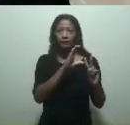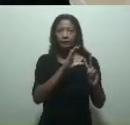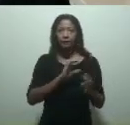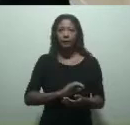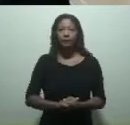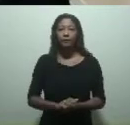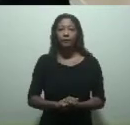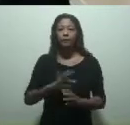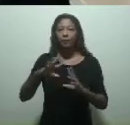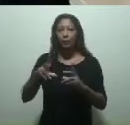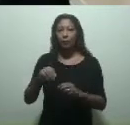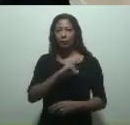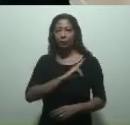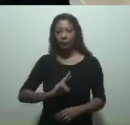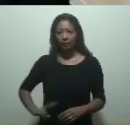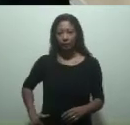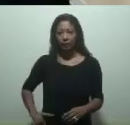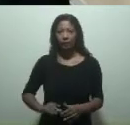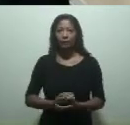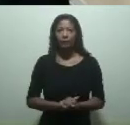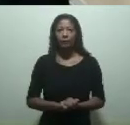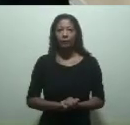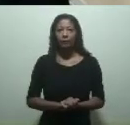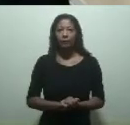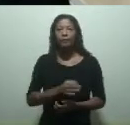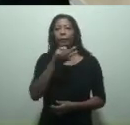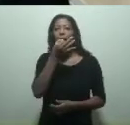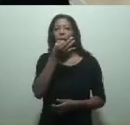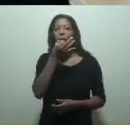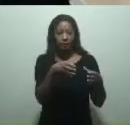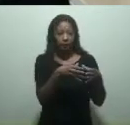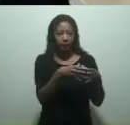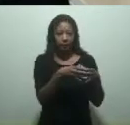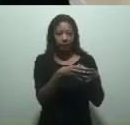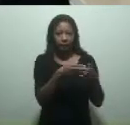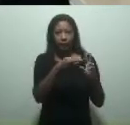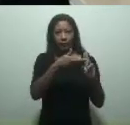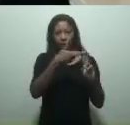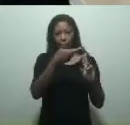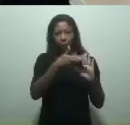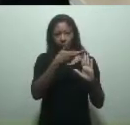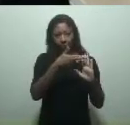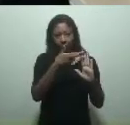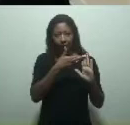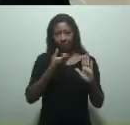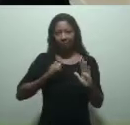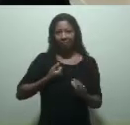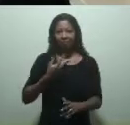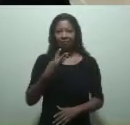Parnamirim e todos os vereadores. Parecer o projeto de resolução número 30 de